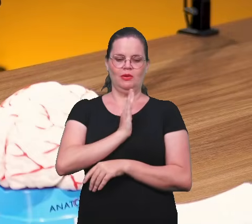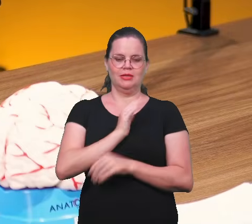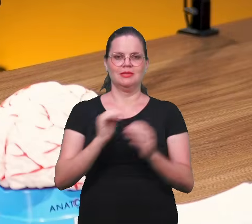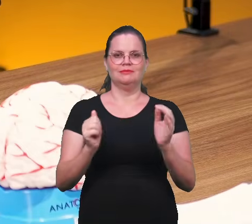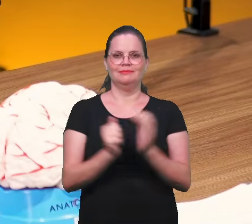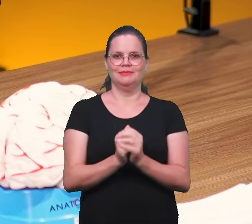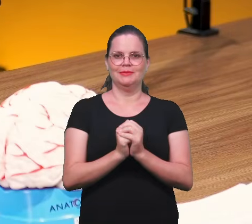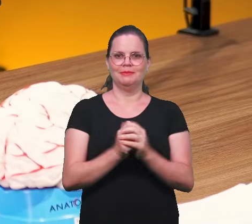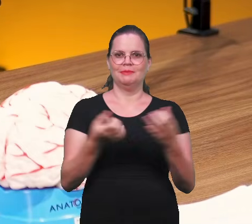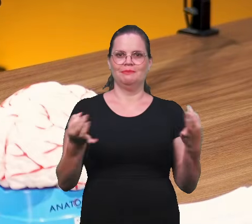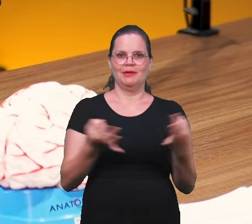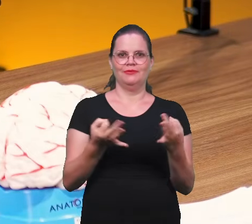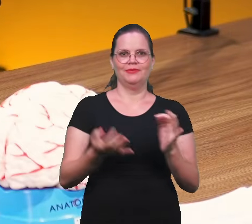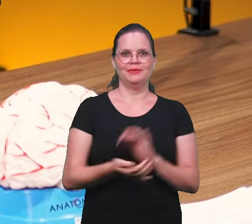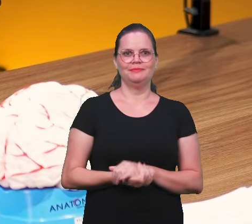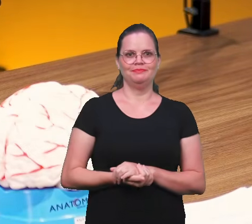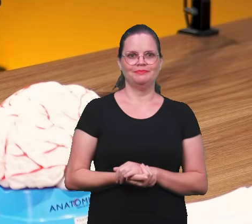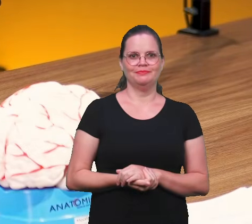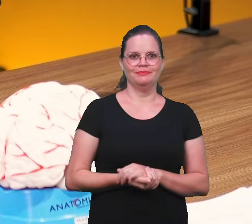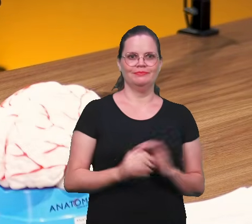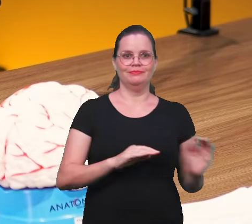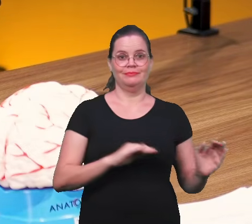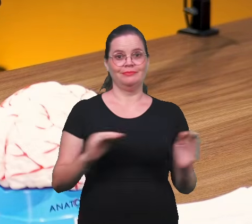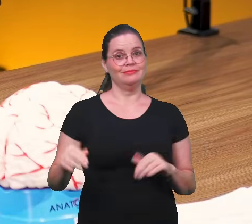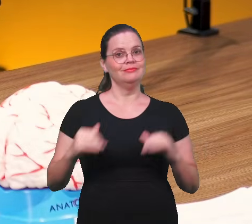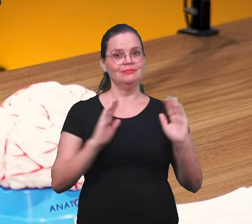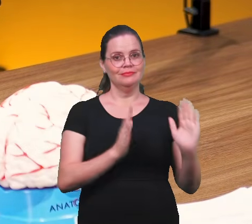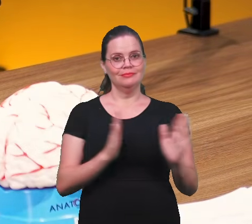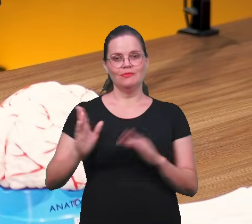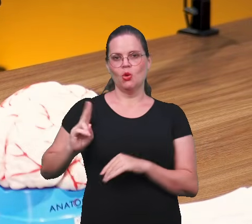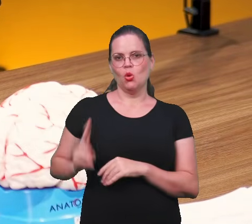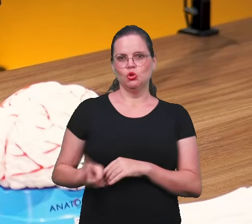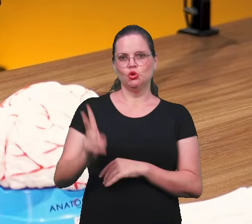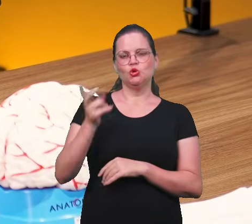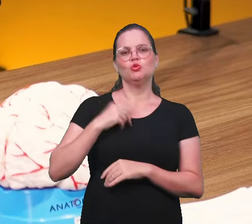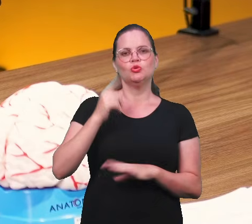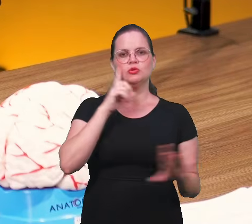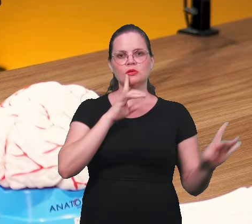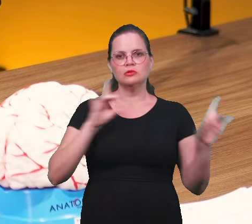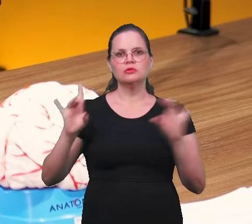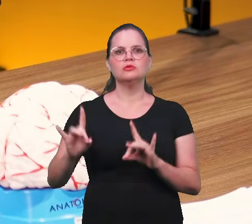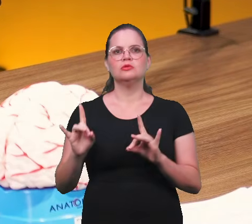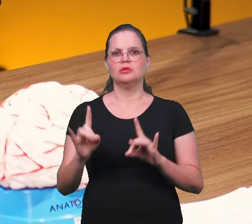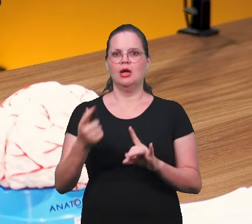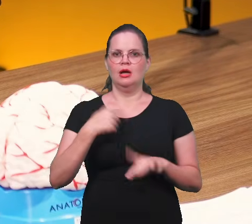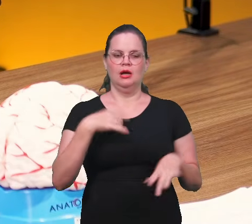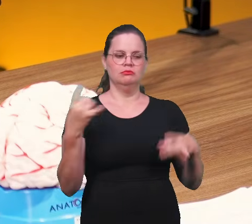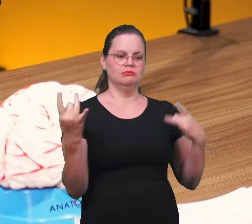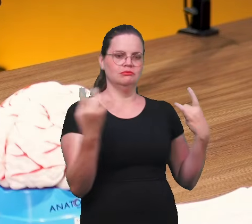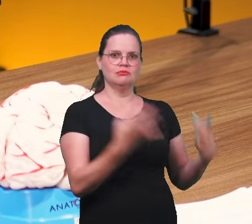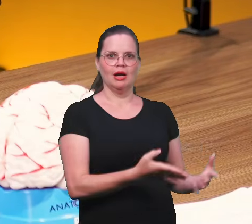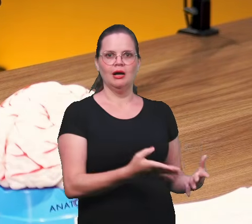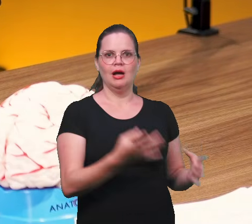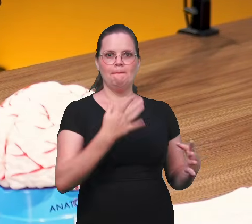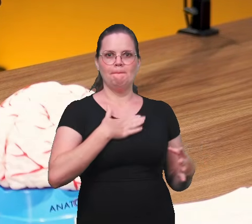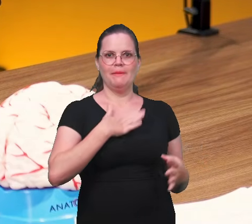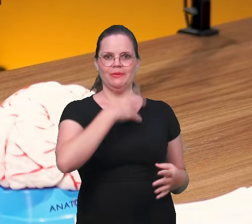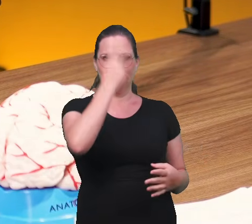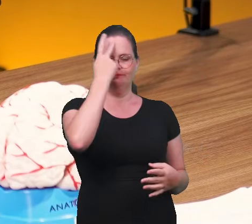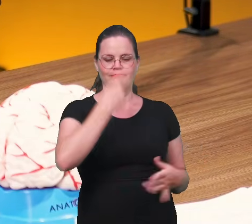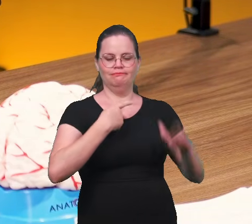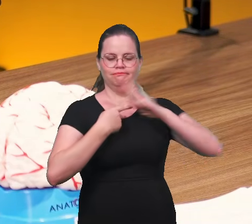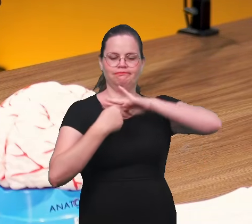Perfeito. Esse processo, ele é contínuo. Morte e ressurreição. Morre o velho homem, nasce